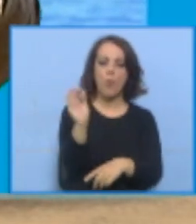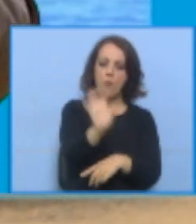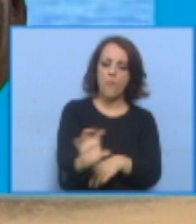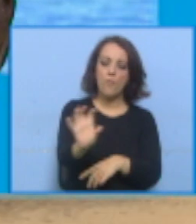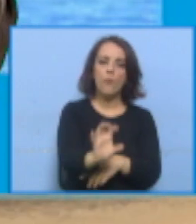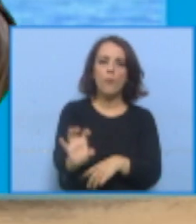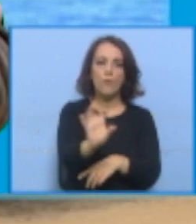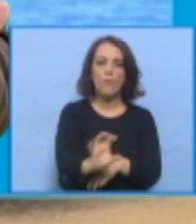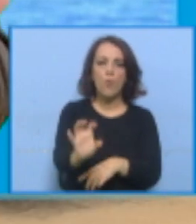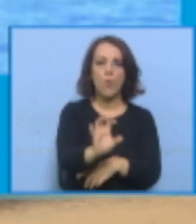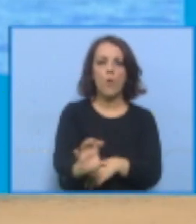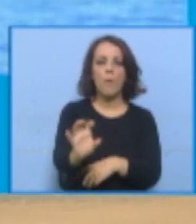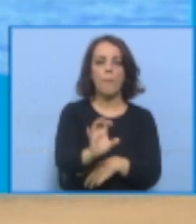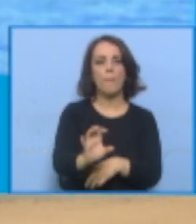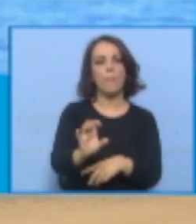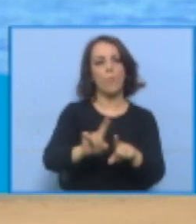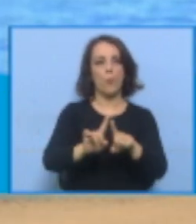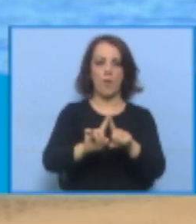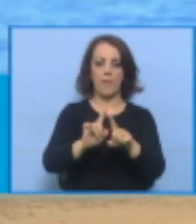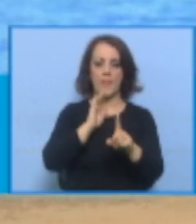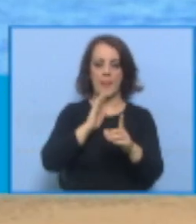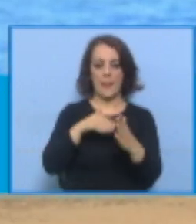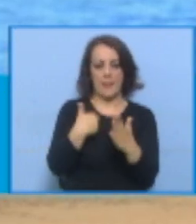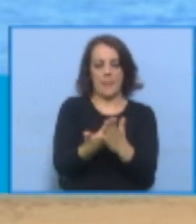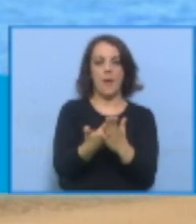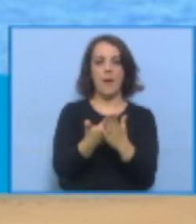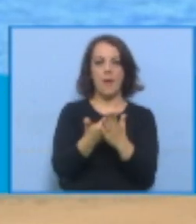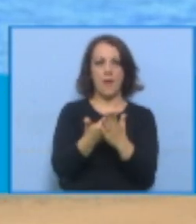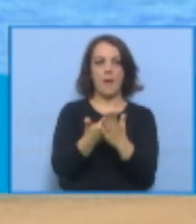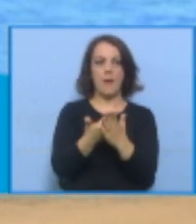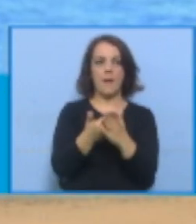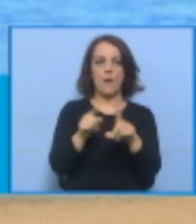ir ganhando alguma